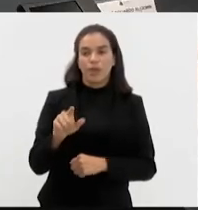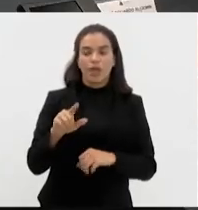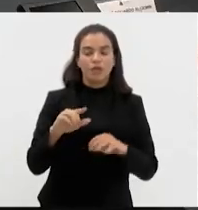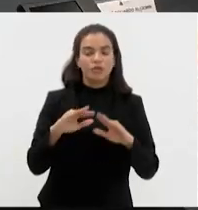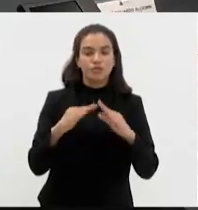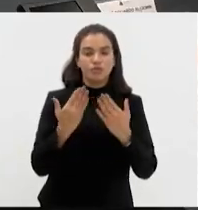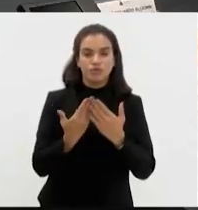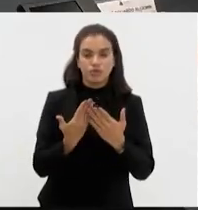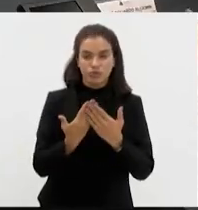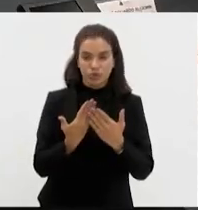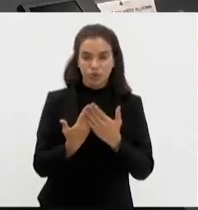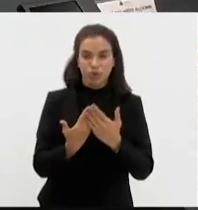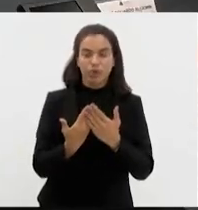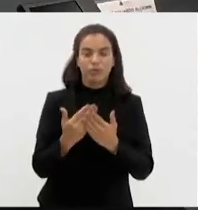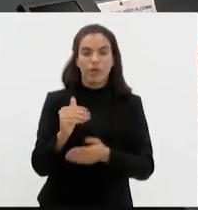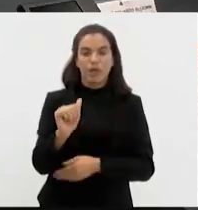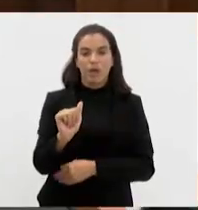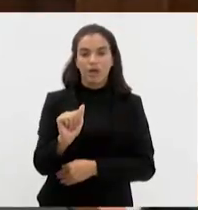AGU